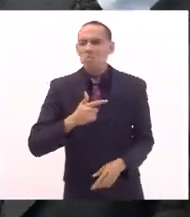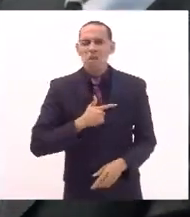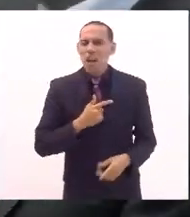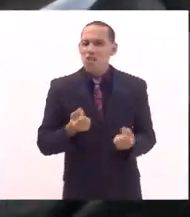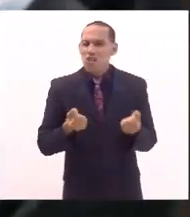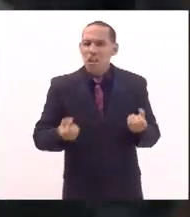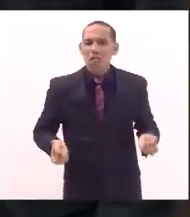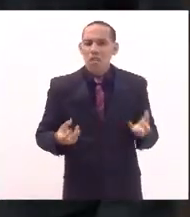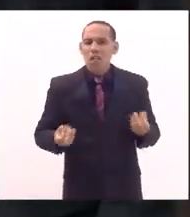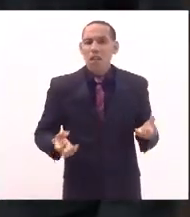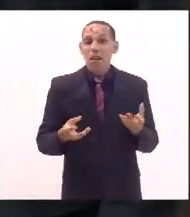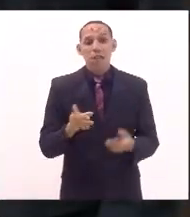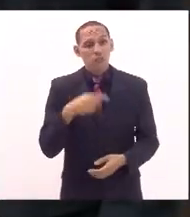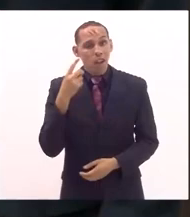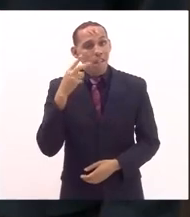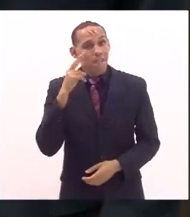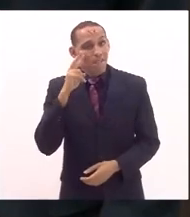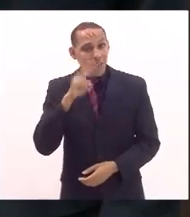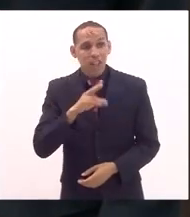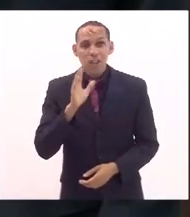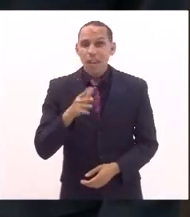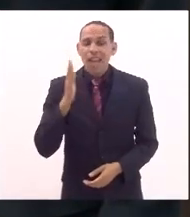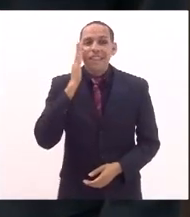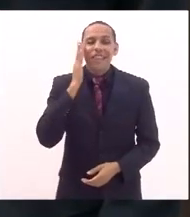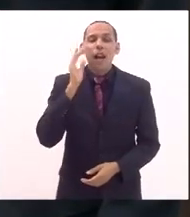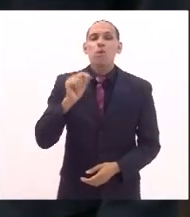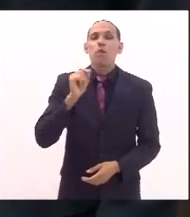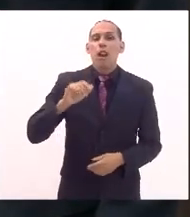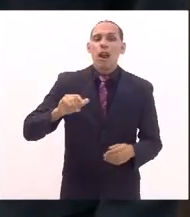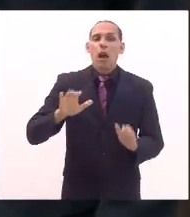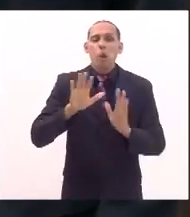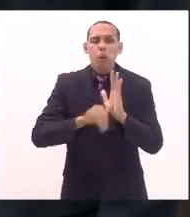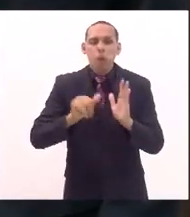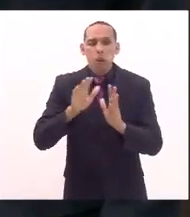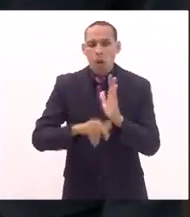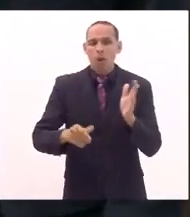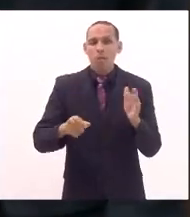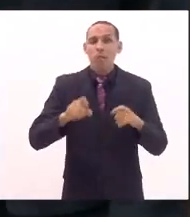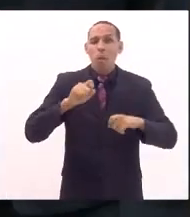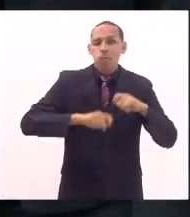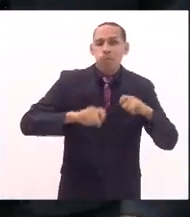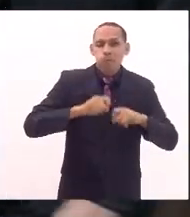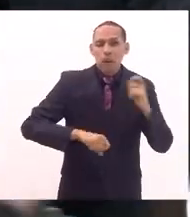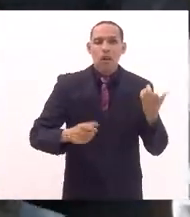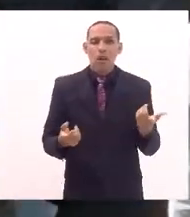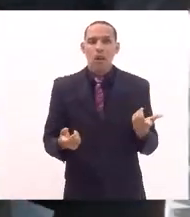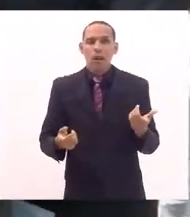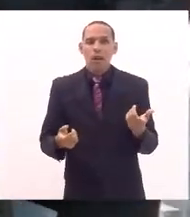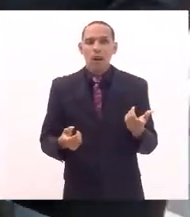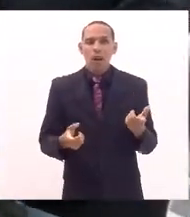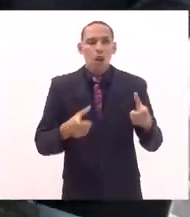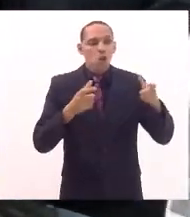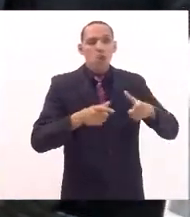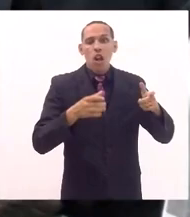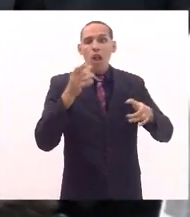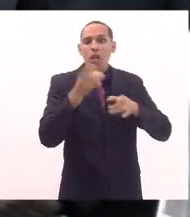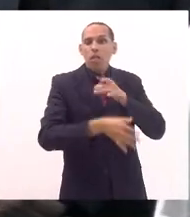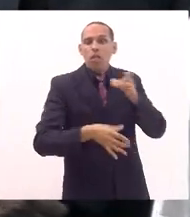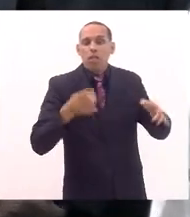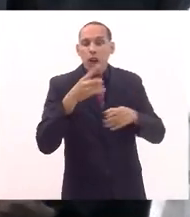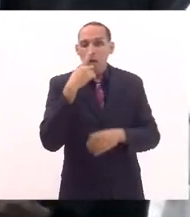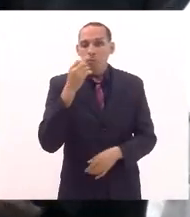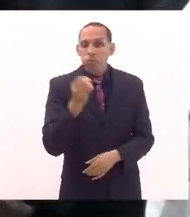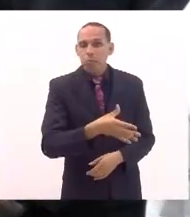nós tivemos ele relatos de casos de estupros assaltos colocar o viram depósito de lixo público de